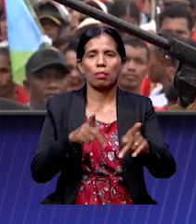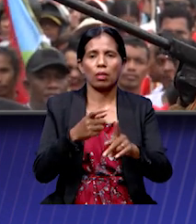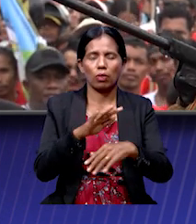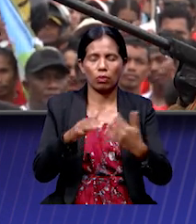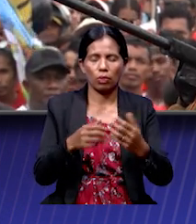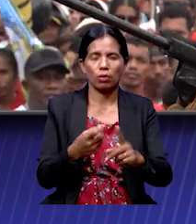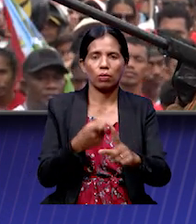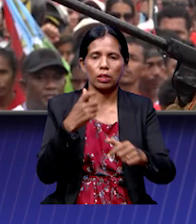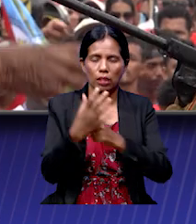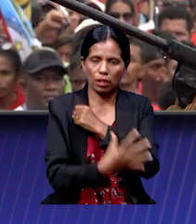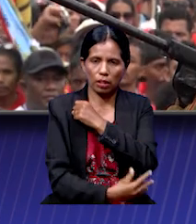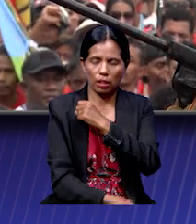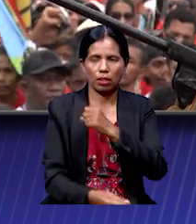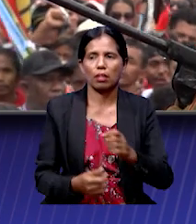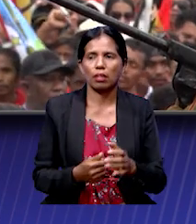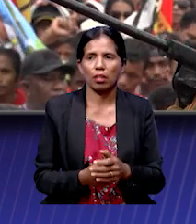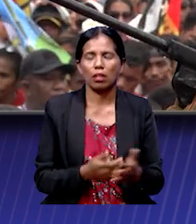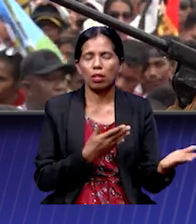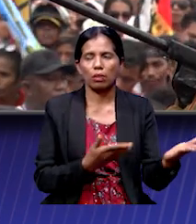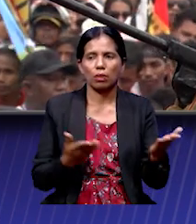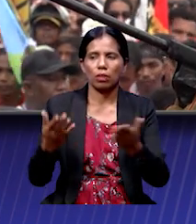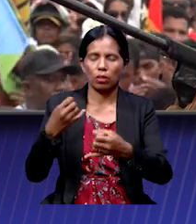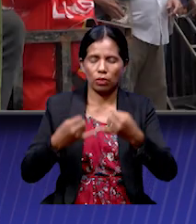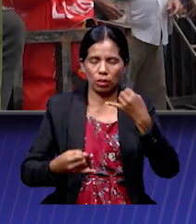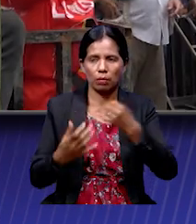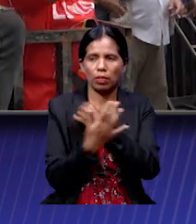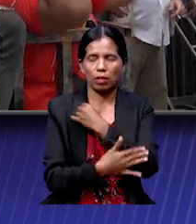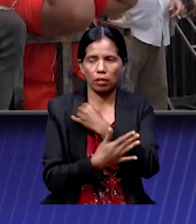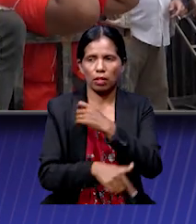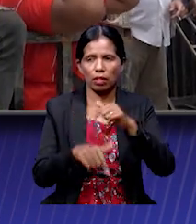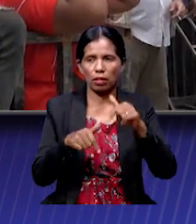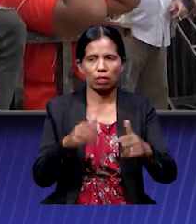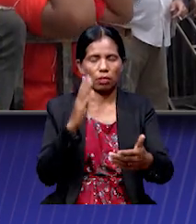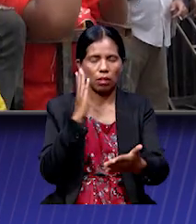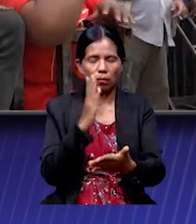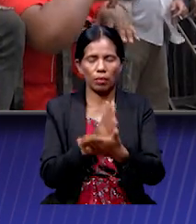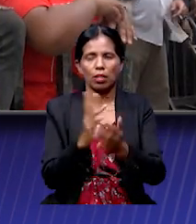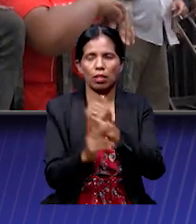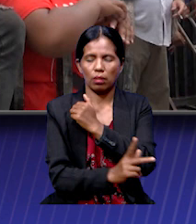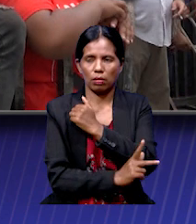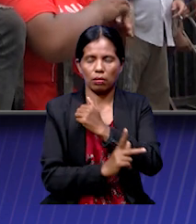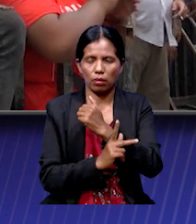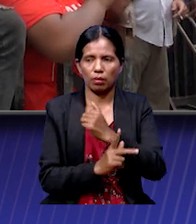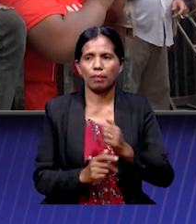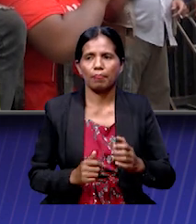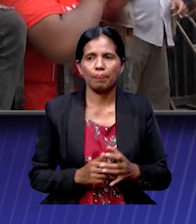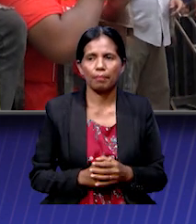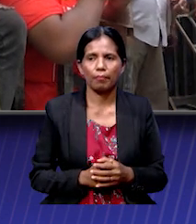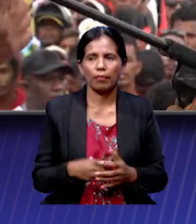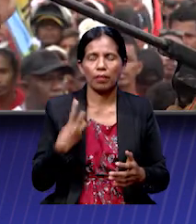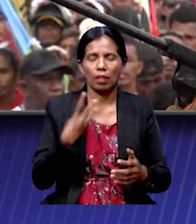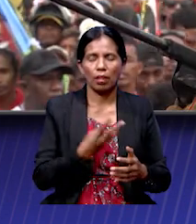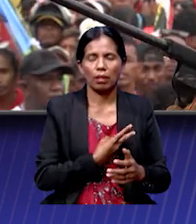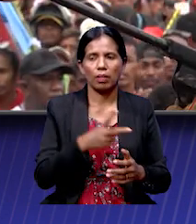iquiães. A tu lore justiça vai raiver. A tu combate a corrupção. Né? A mim na